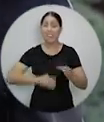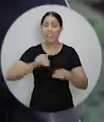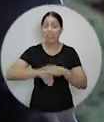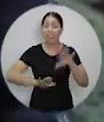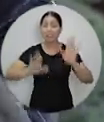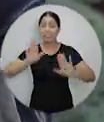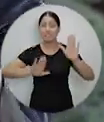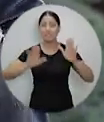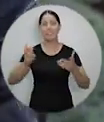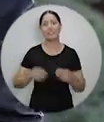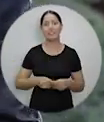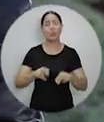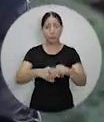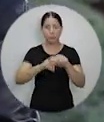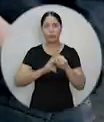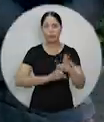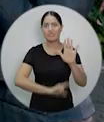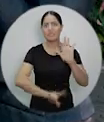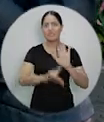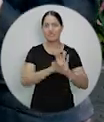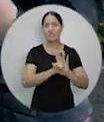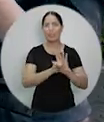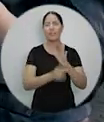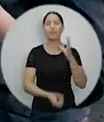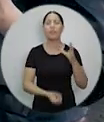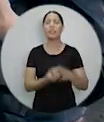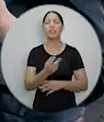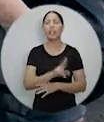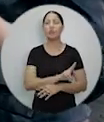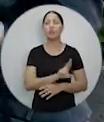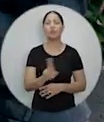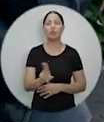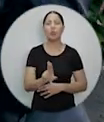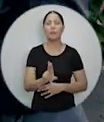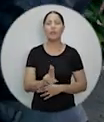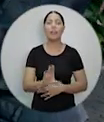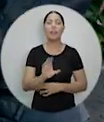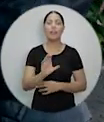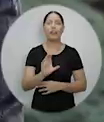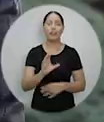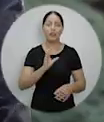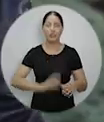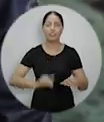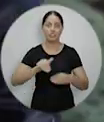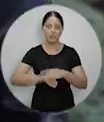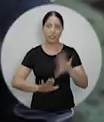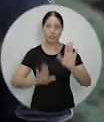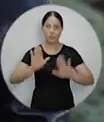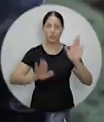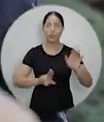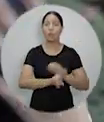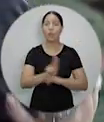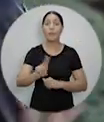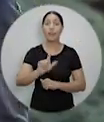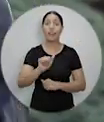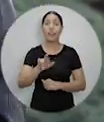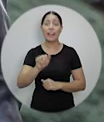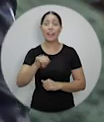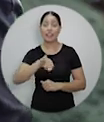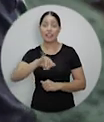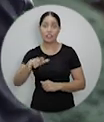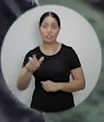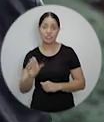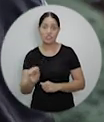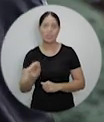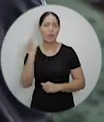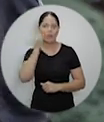com isso, a partir dessa previsão na lei, surgiu o fenômeno conhecido por candidaturas laranjas. Que mulheres que, na verdade, não